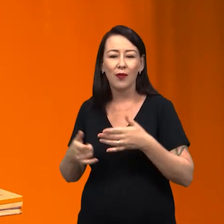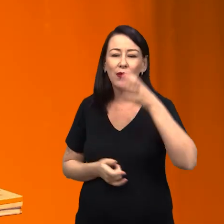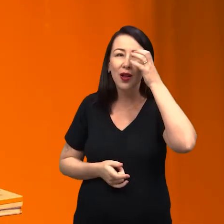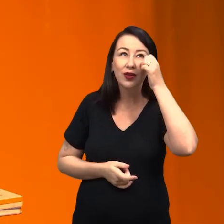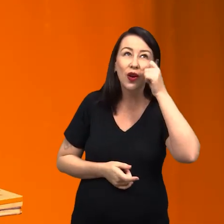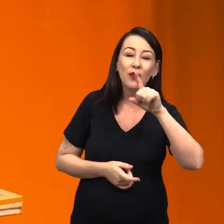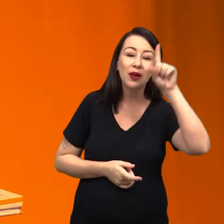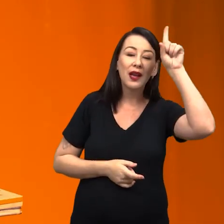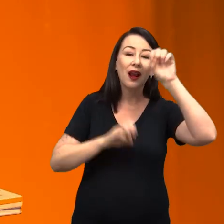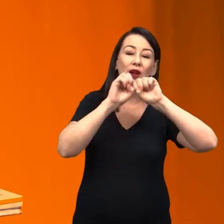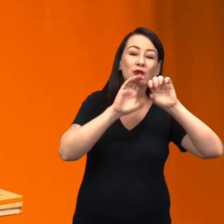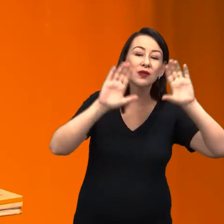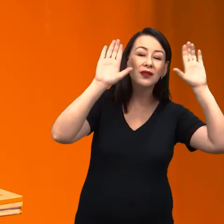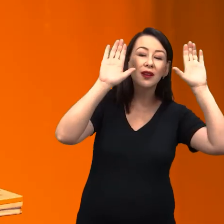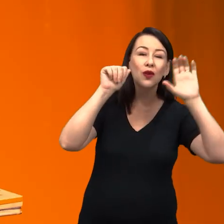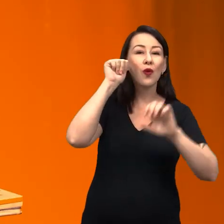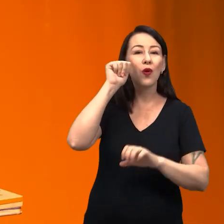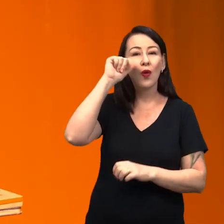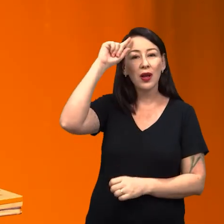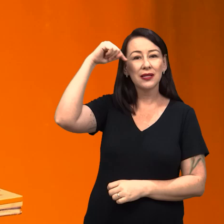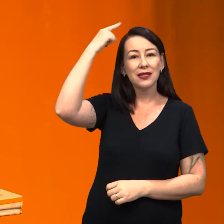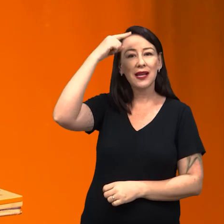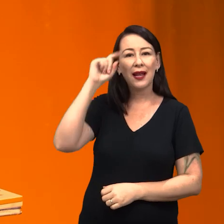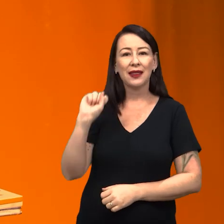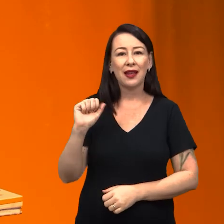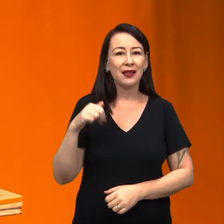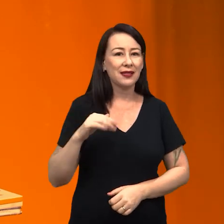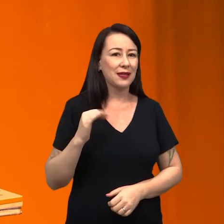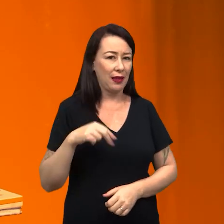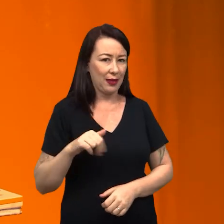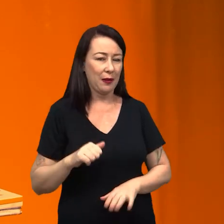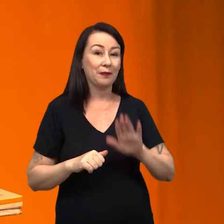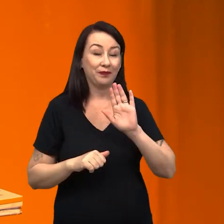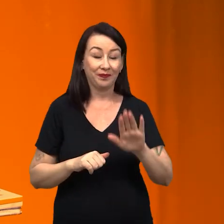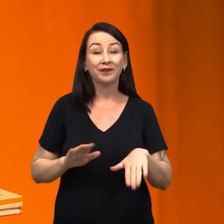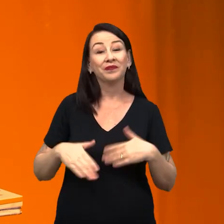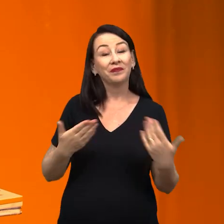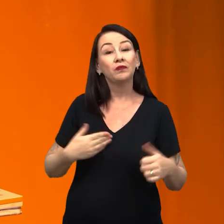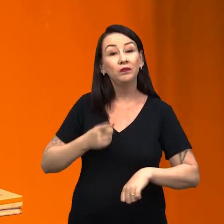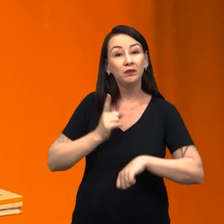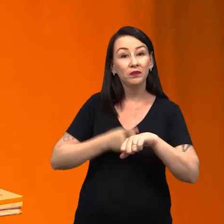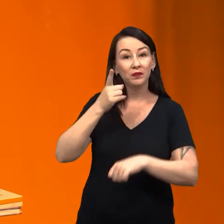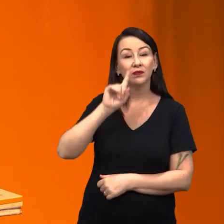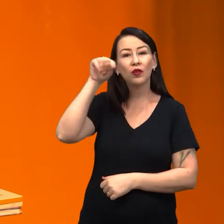com a Senhora Santana. Quando eu vou para o sul, eu resolvo ir para o